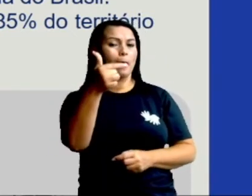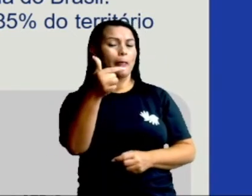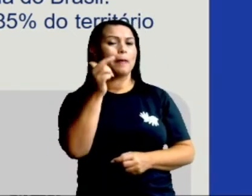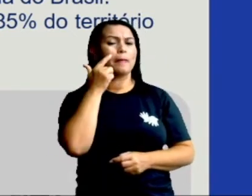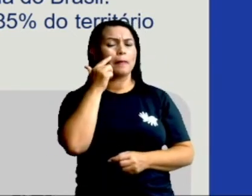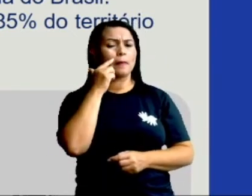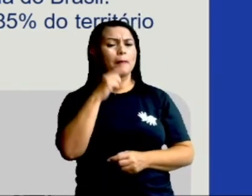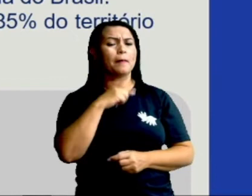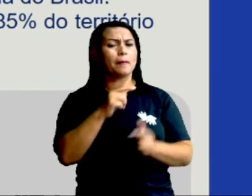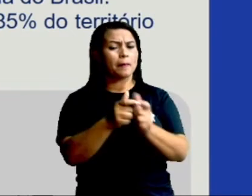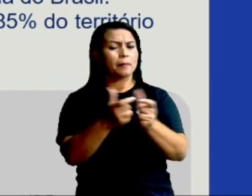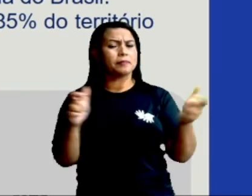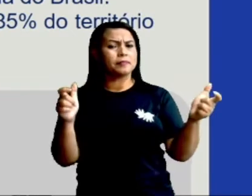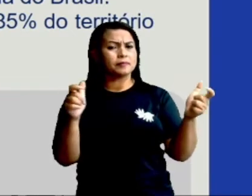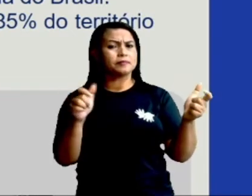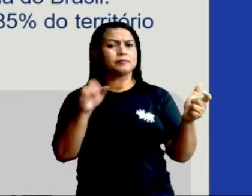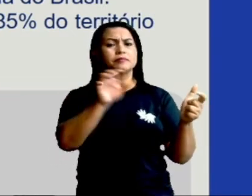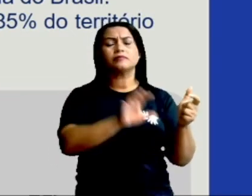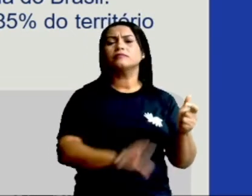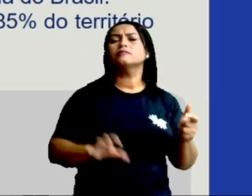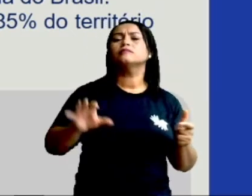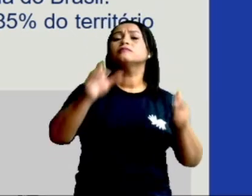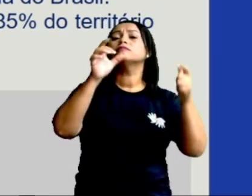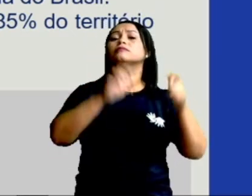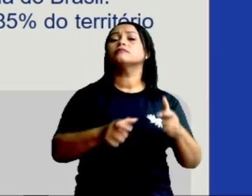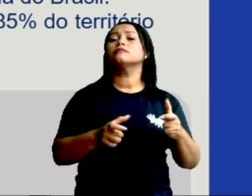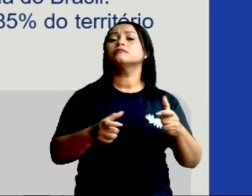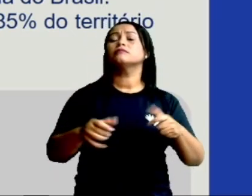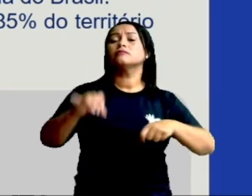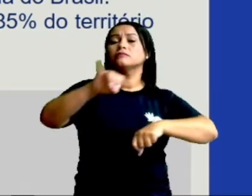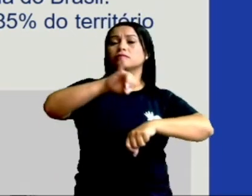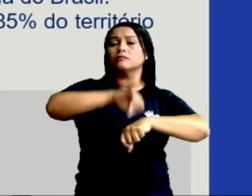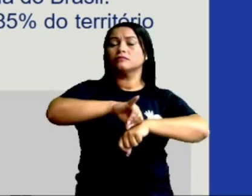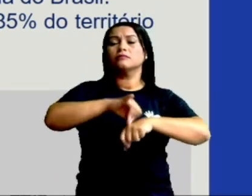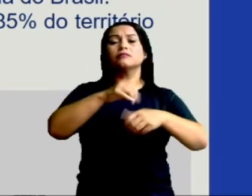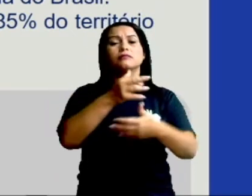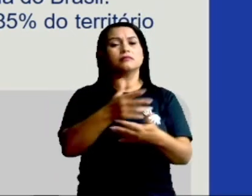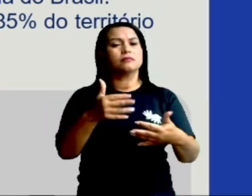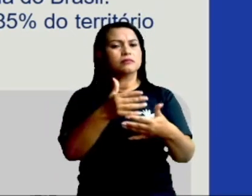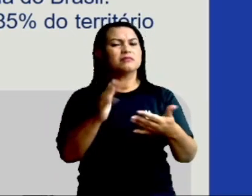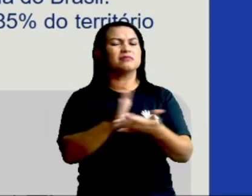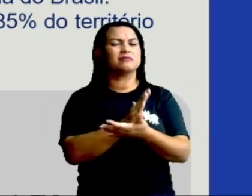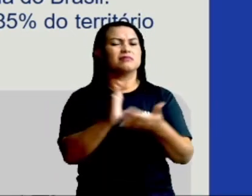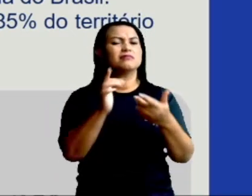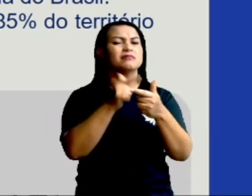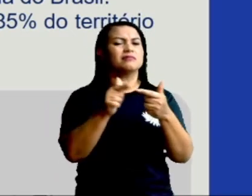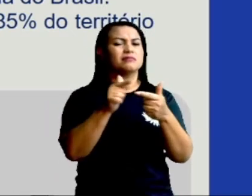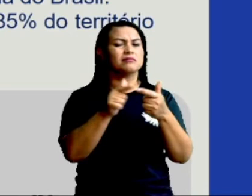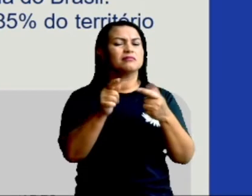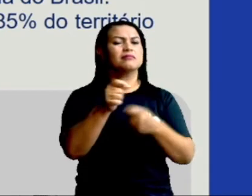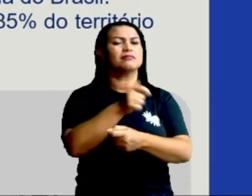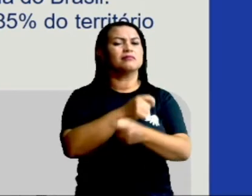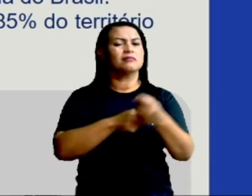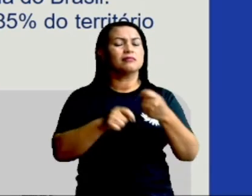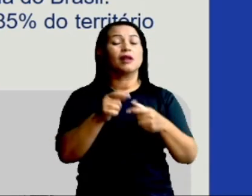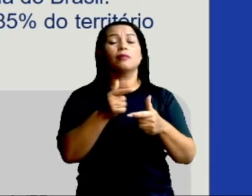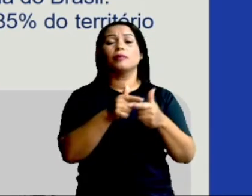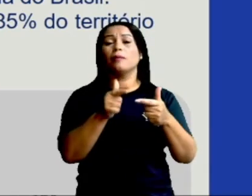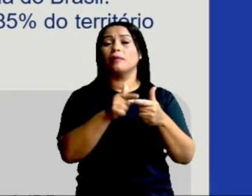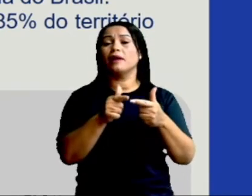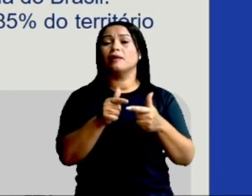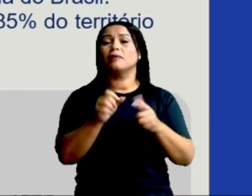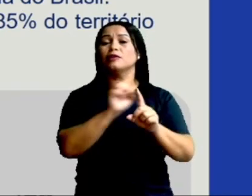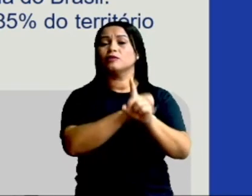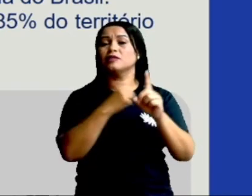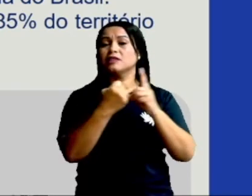dessa região vive nos grandes centros urbanos o que assentou alguns problemas sociais né como uma poluição a